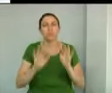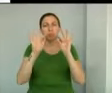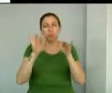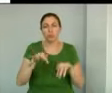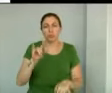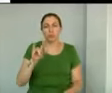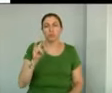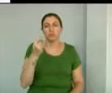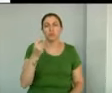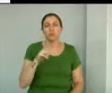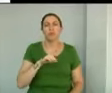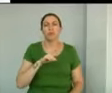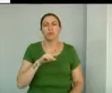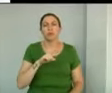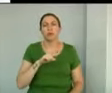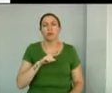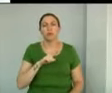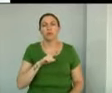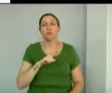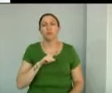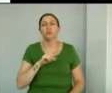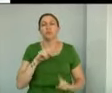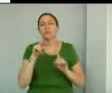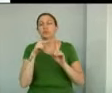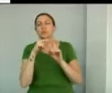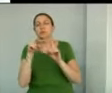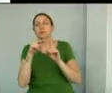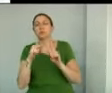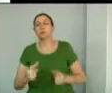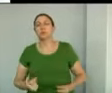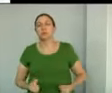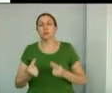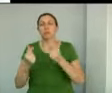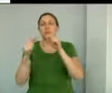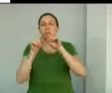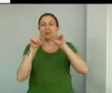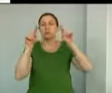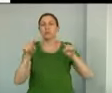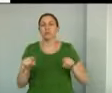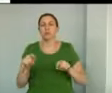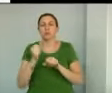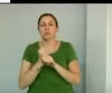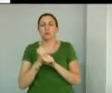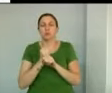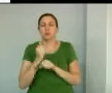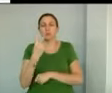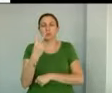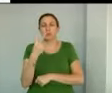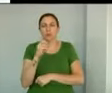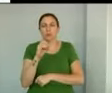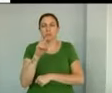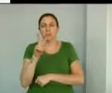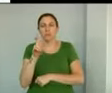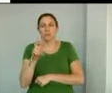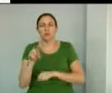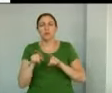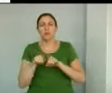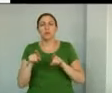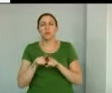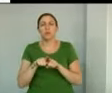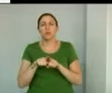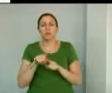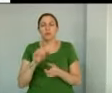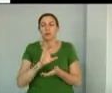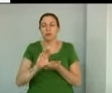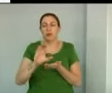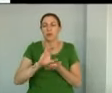então, nós temos a projeção, então, da despesa de pessoal para 2025 e das emendas impositivas, né? E aí